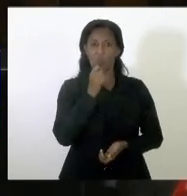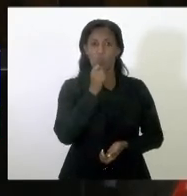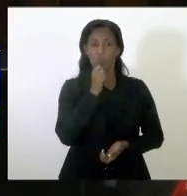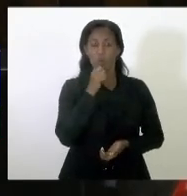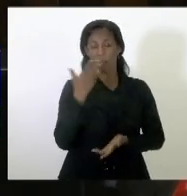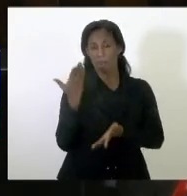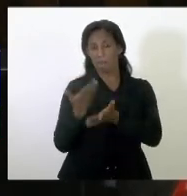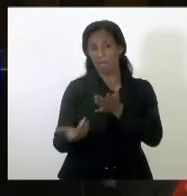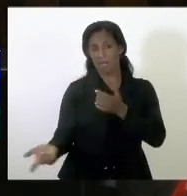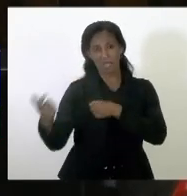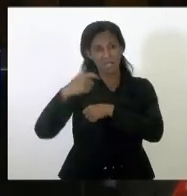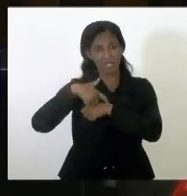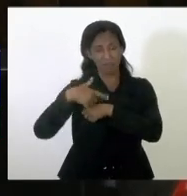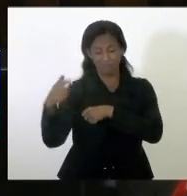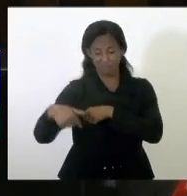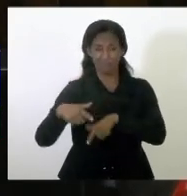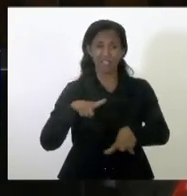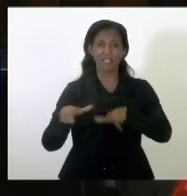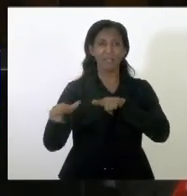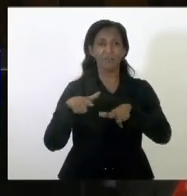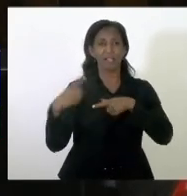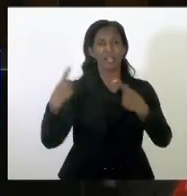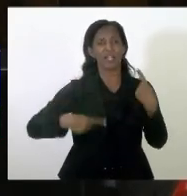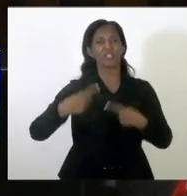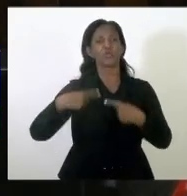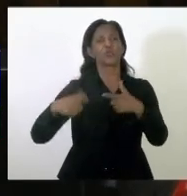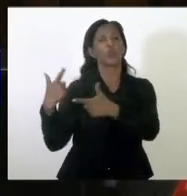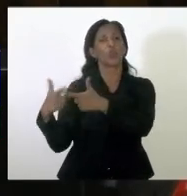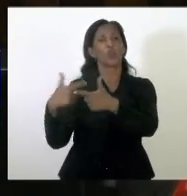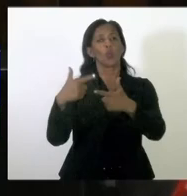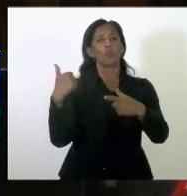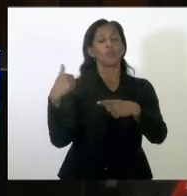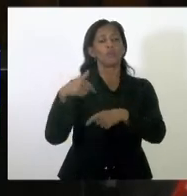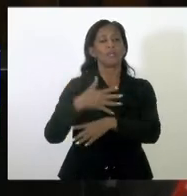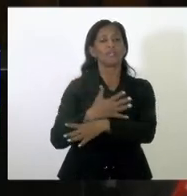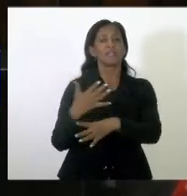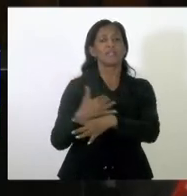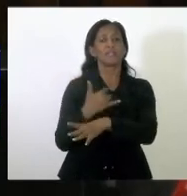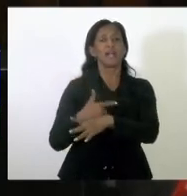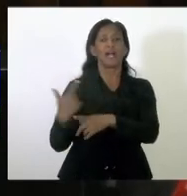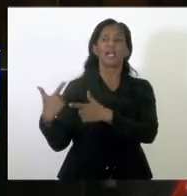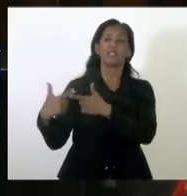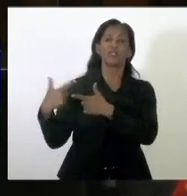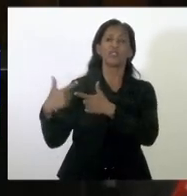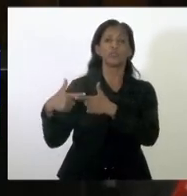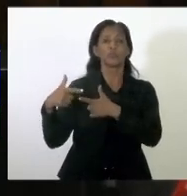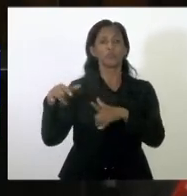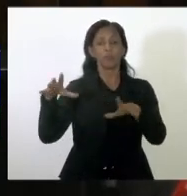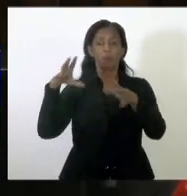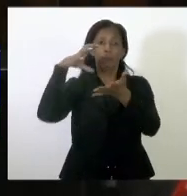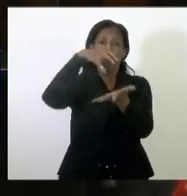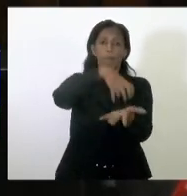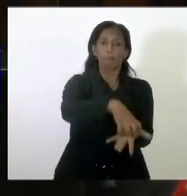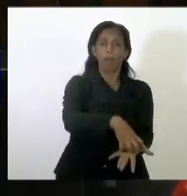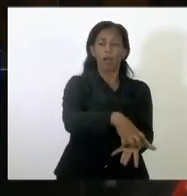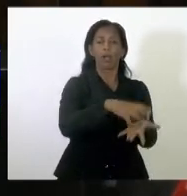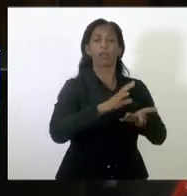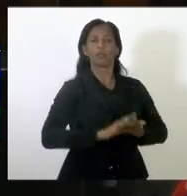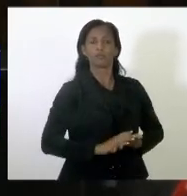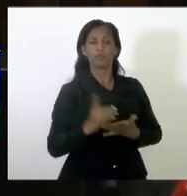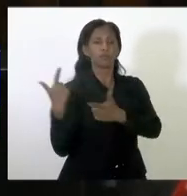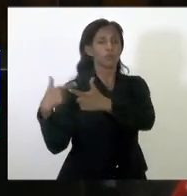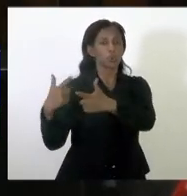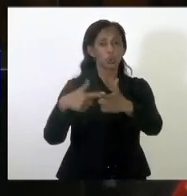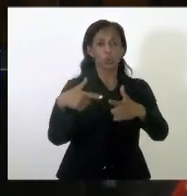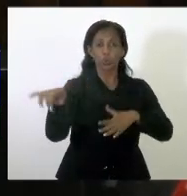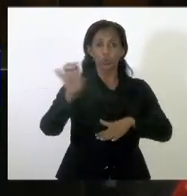isso, venham para cá trabalhar, discutir os problemas dessa cidade, discutir o problema da nossa região metropolitana, discutir os problemas